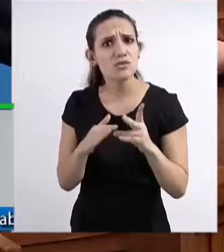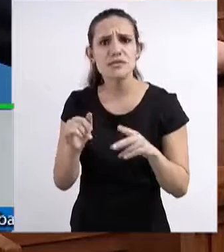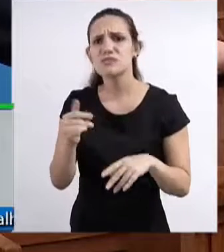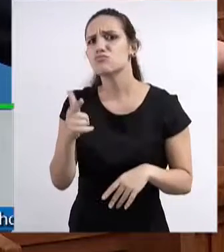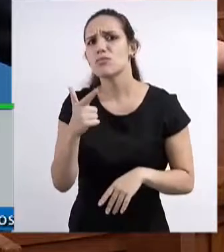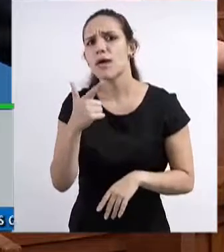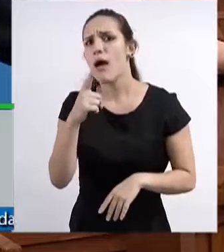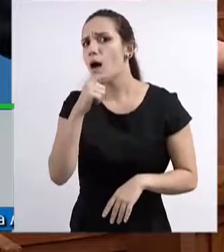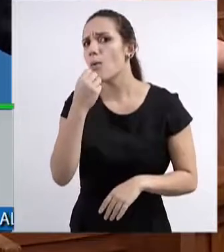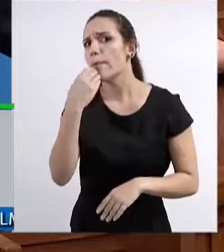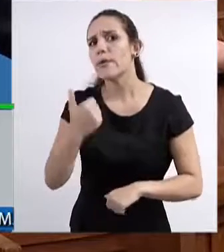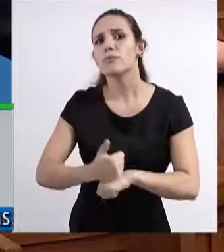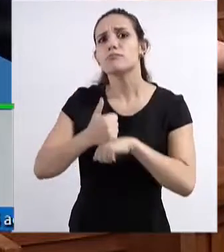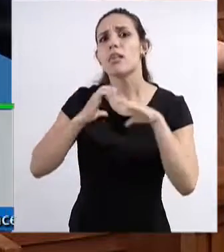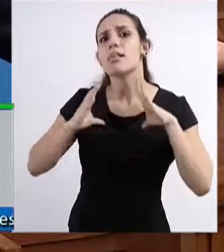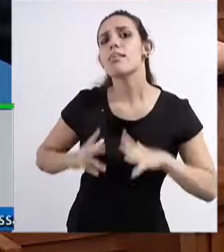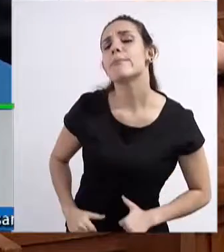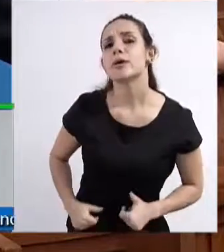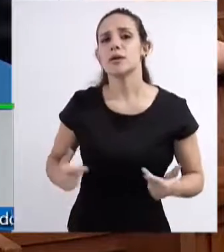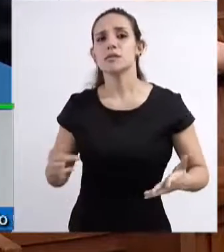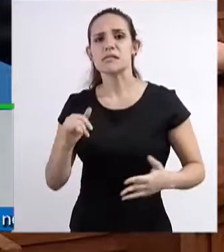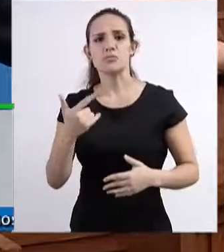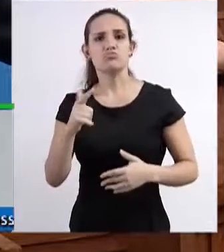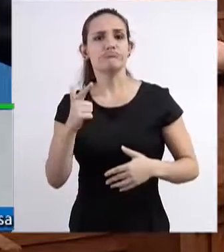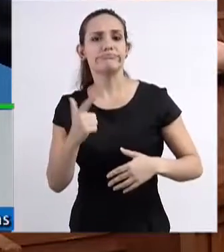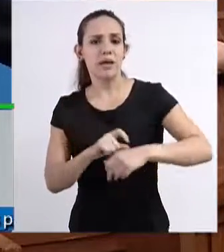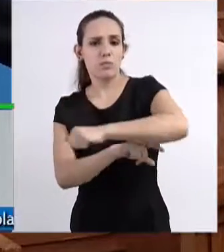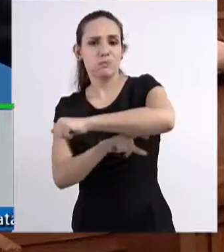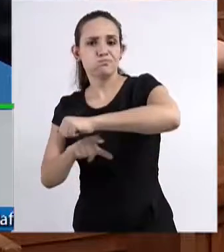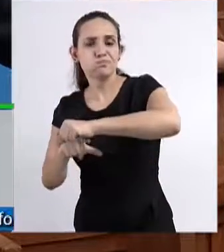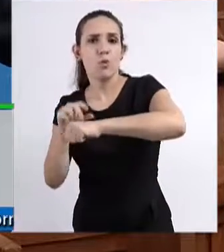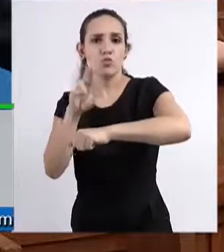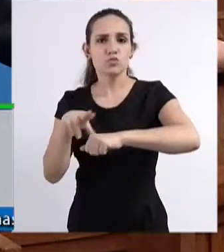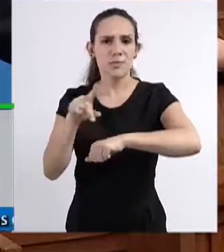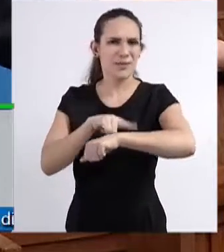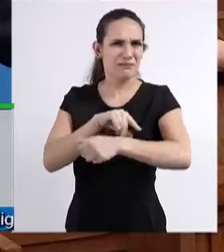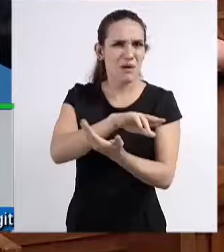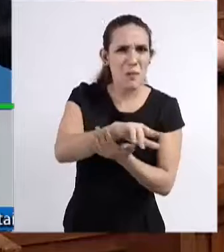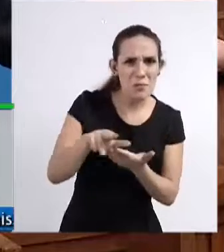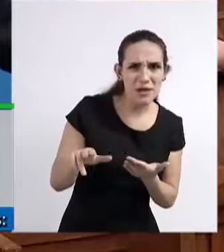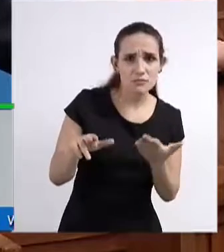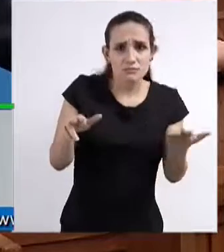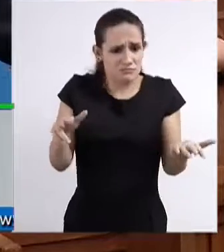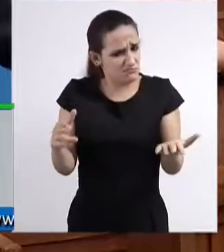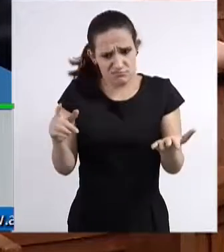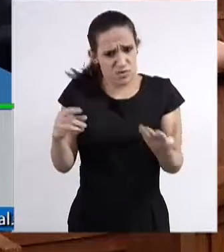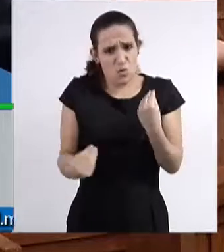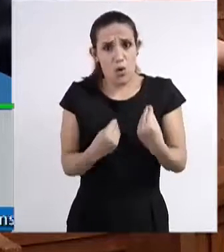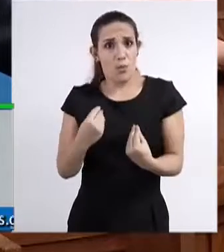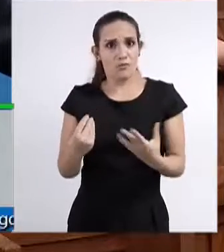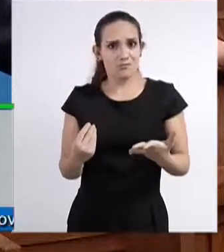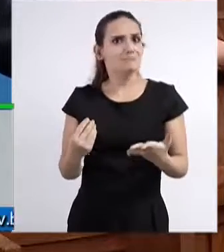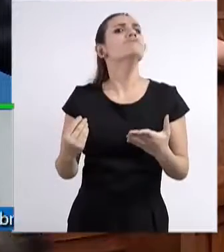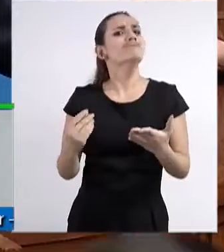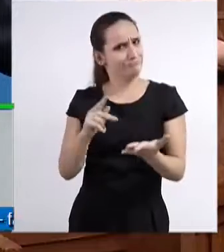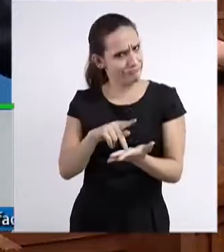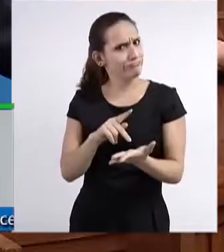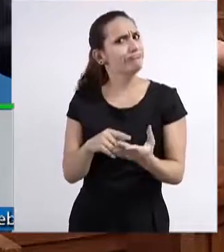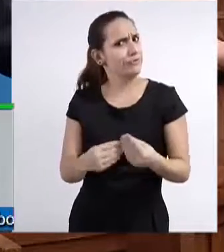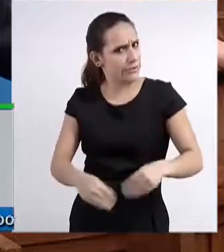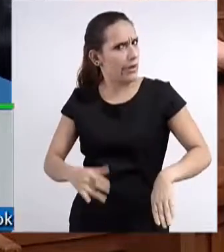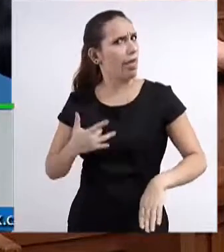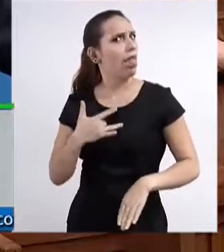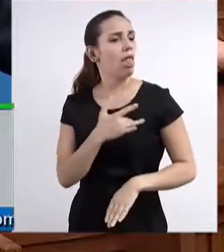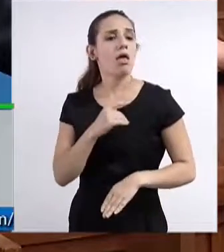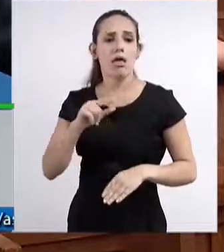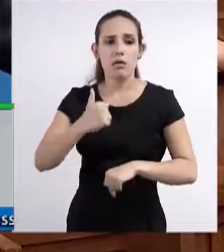de qualidade, se você não tem saneamento básico, isso influencia diretamente na saúde e na qualidade